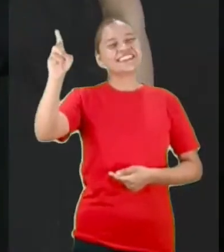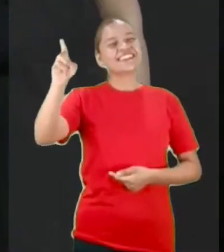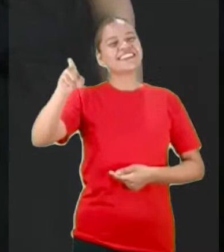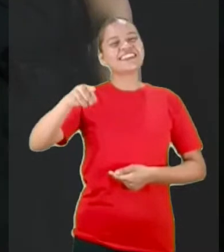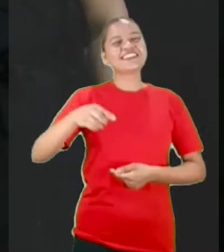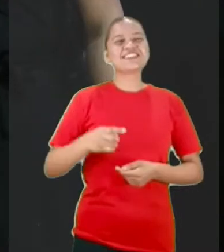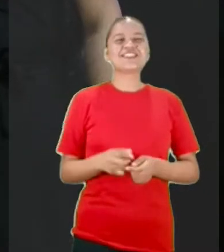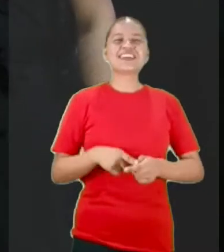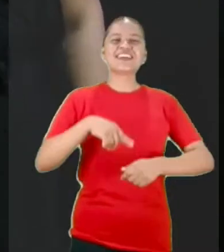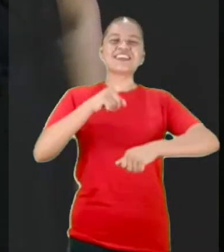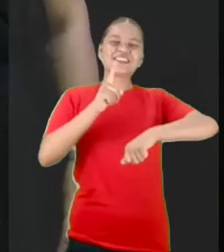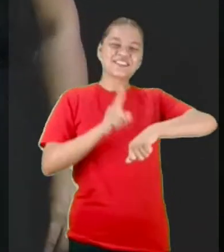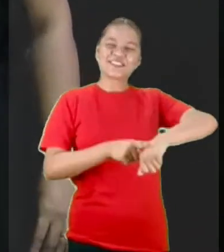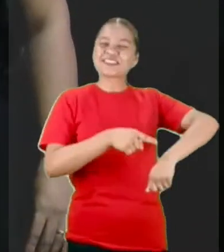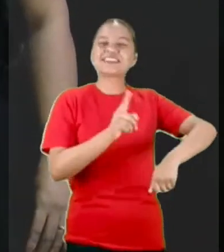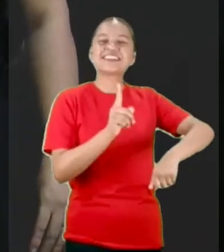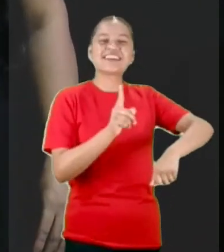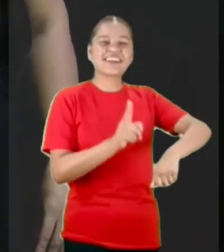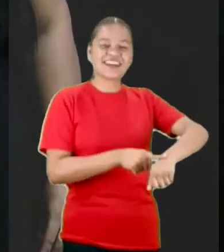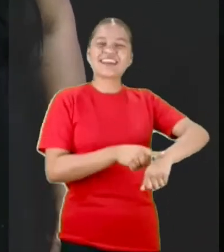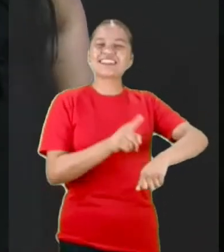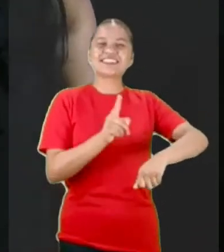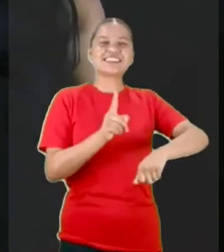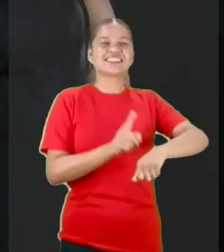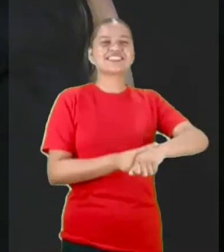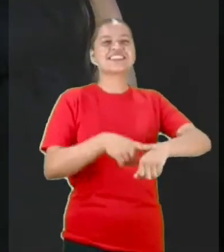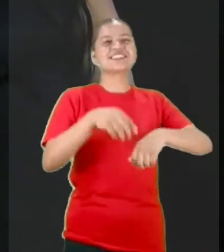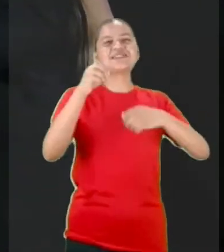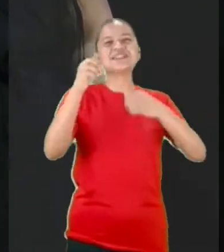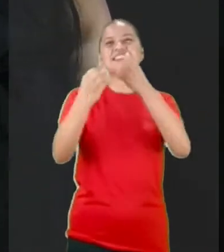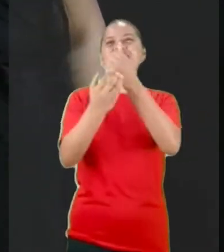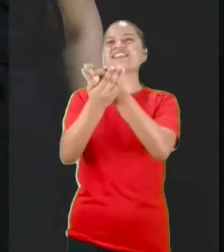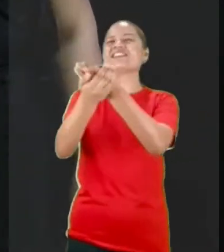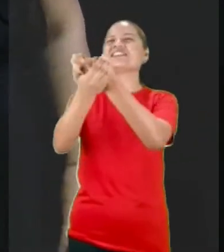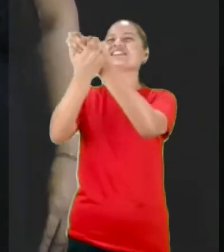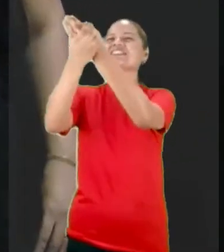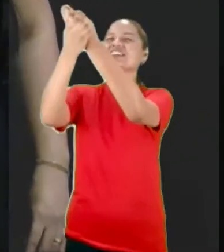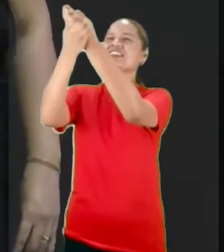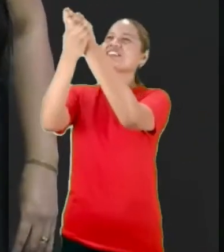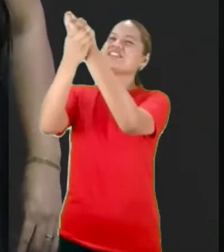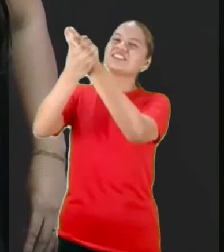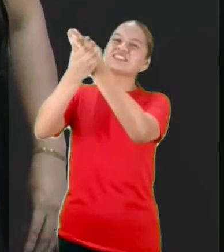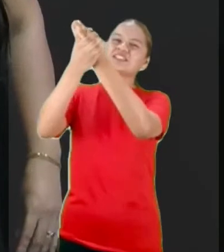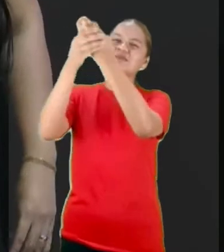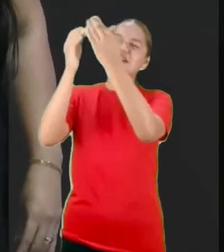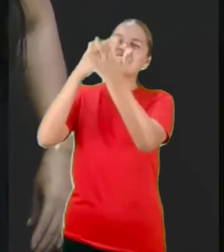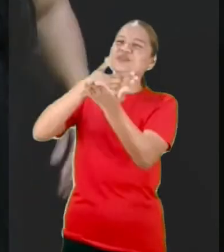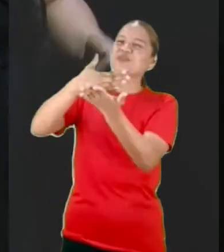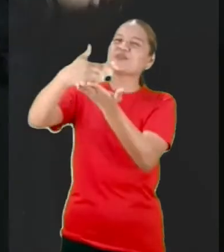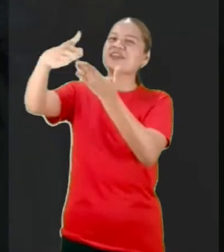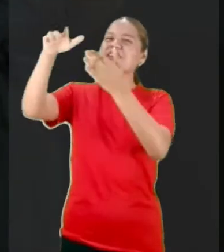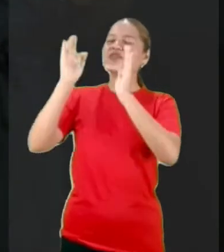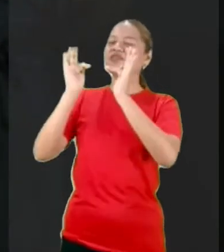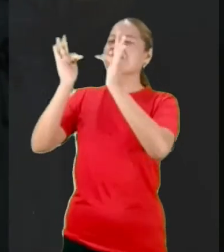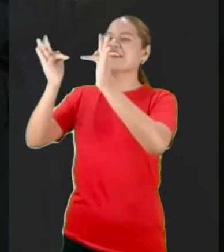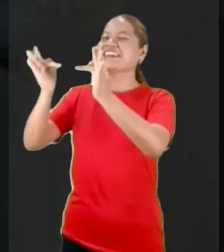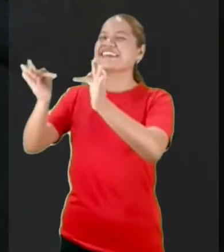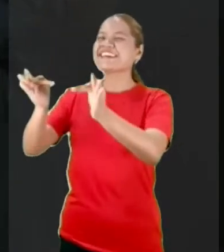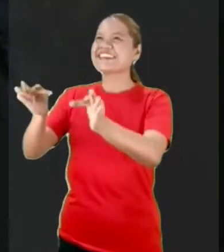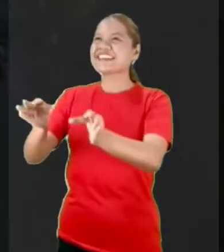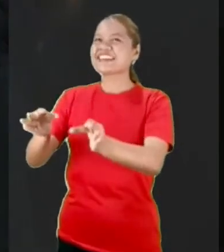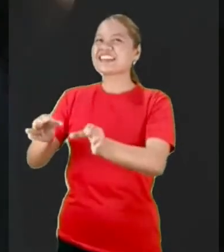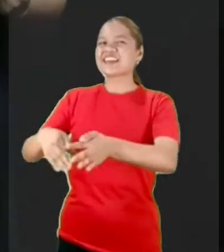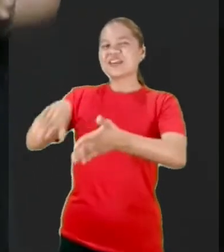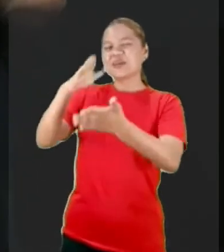o tempo está em suas mãos, o começo e o